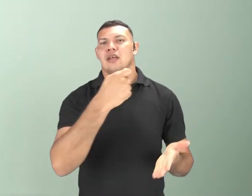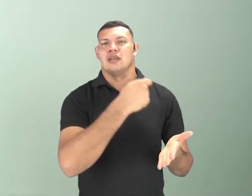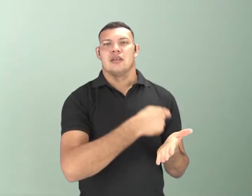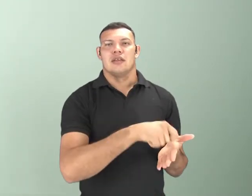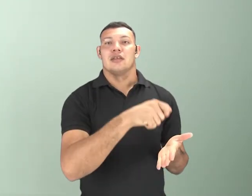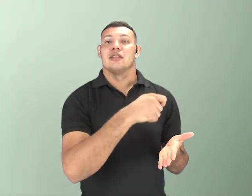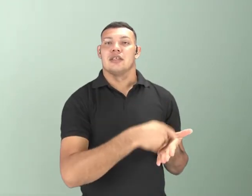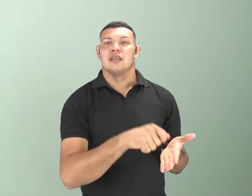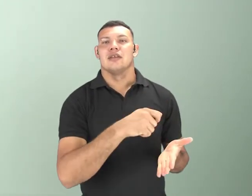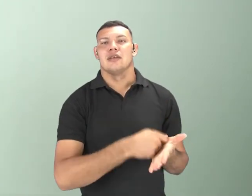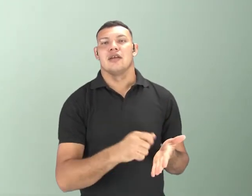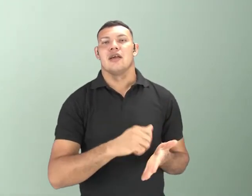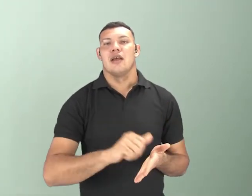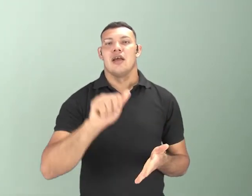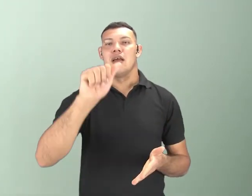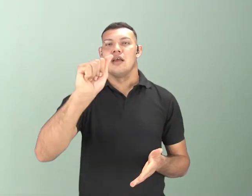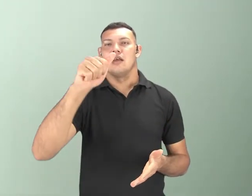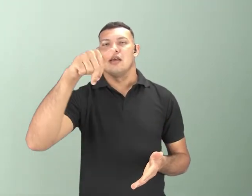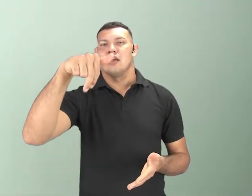eu estou